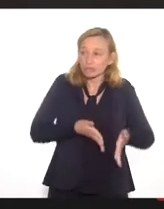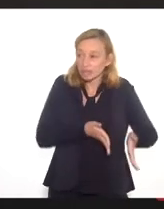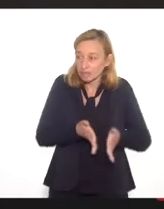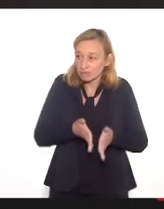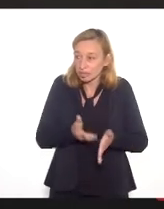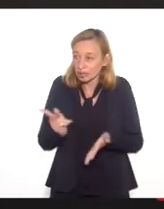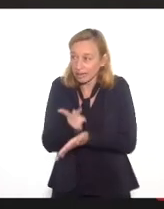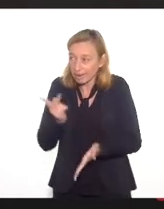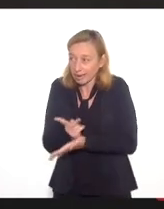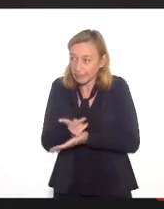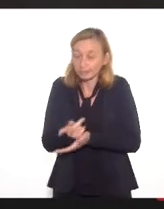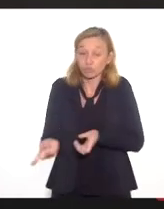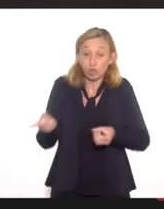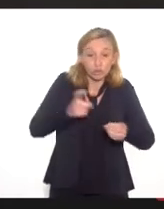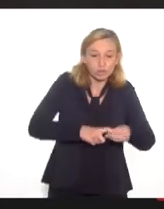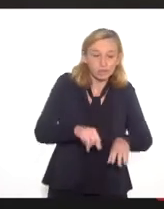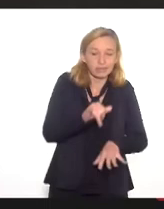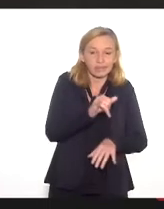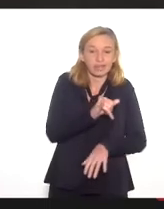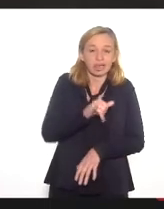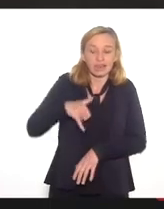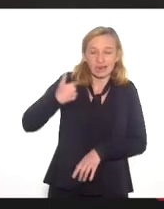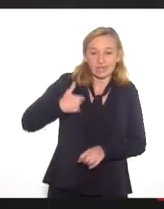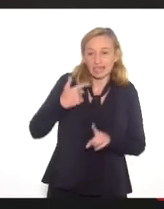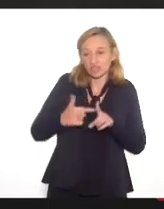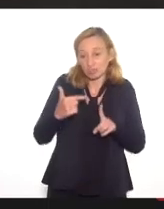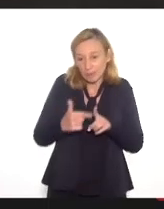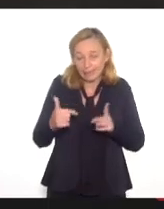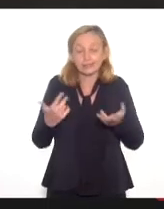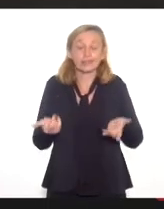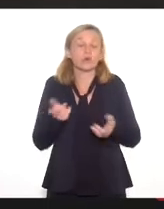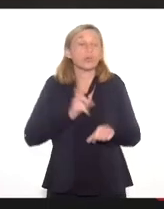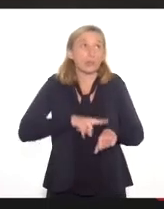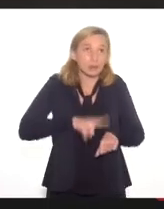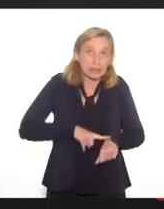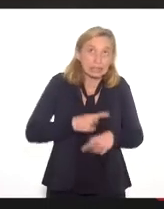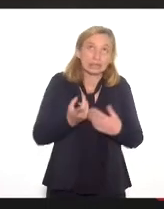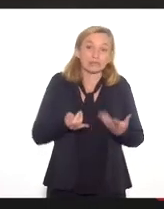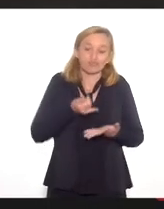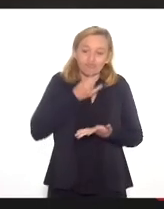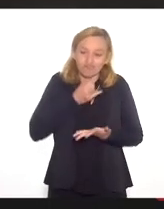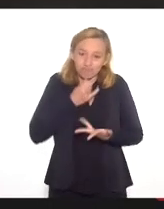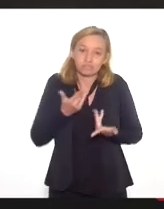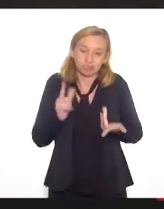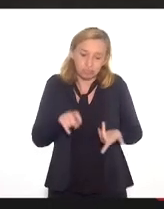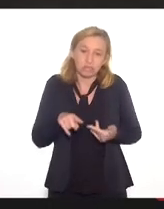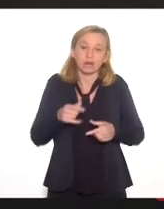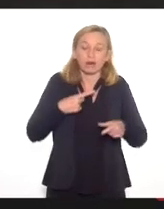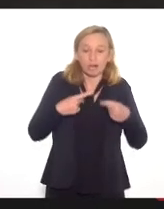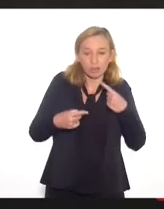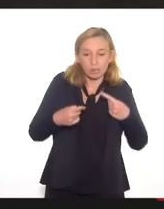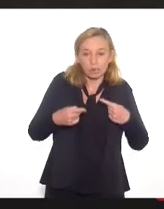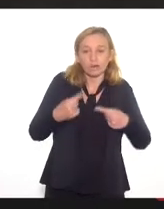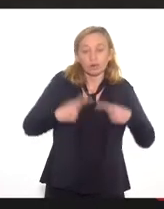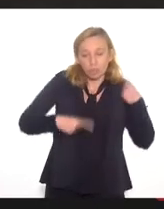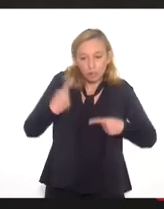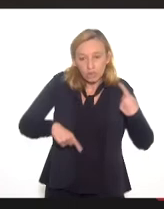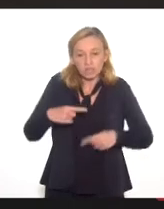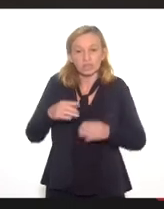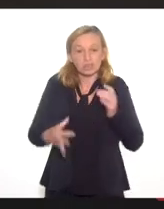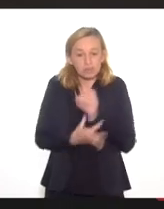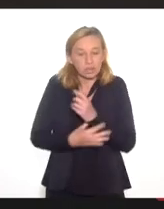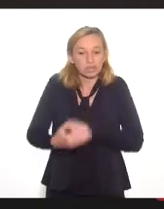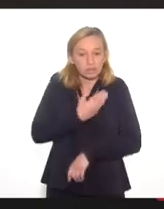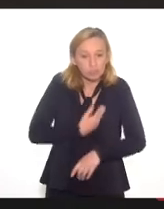errado está voltando a idade média é um momento de se lamentar a política de segurança do governo do estado